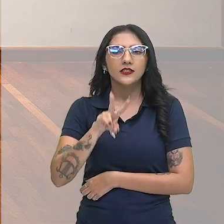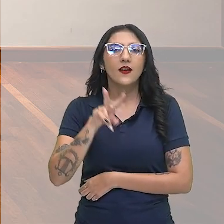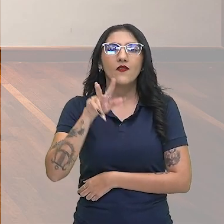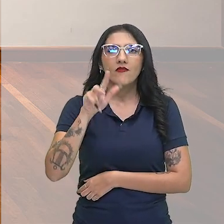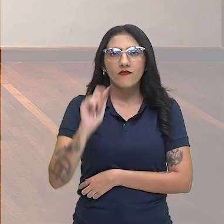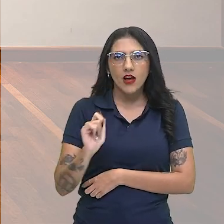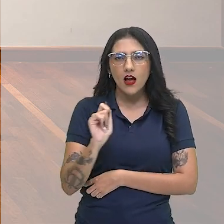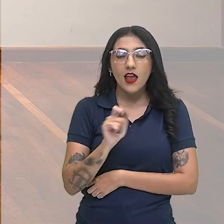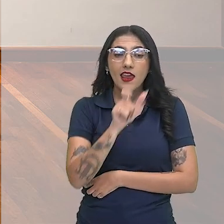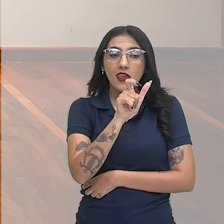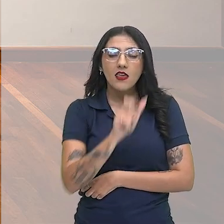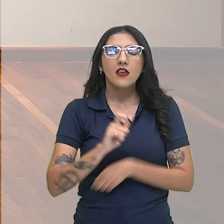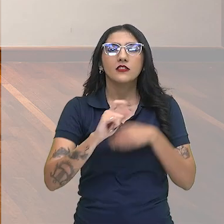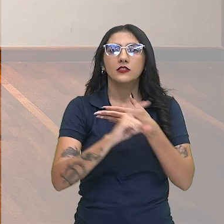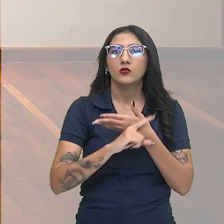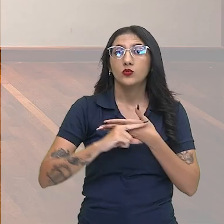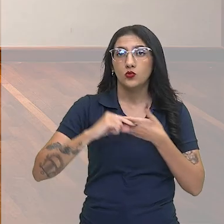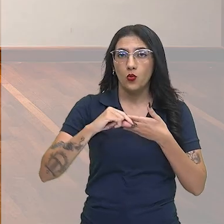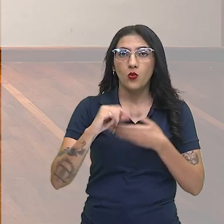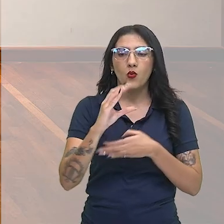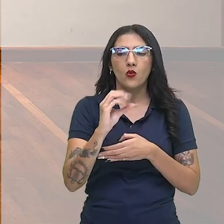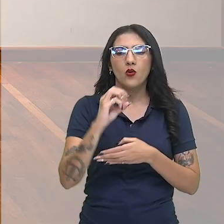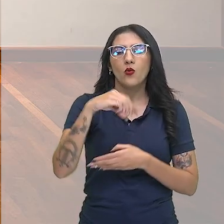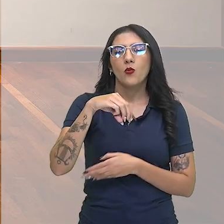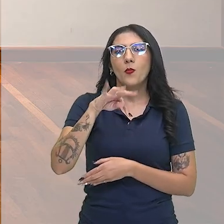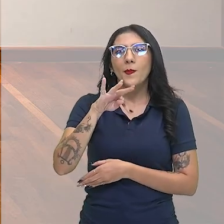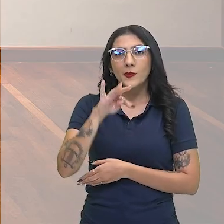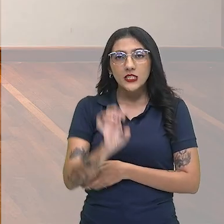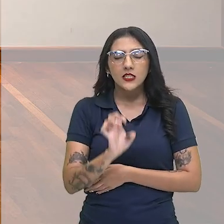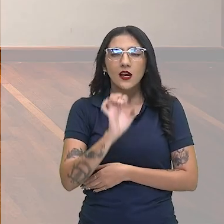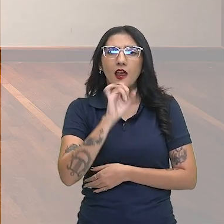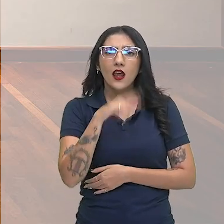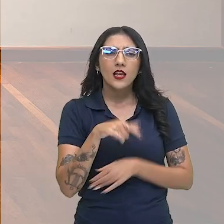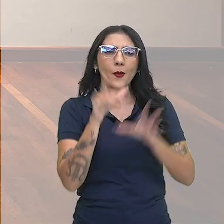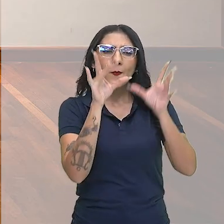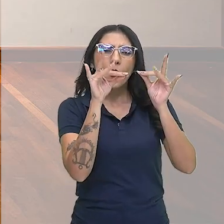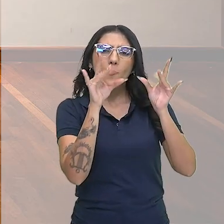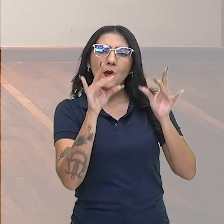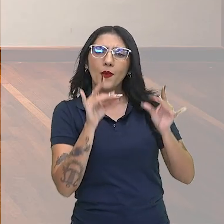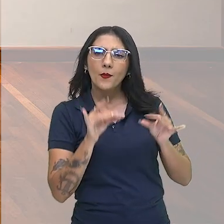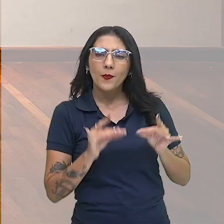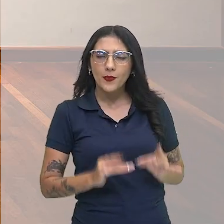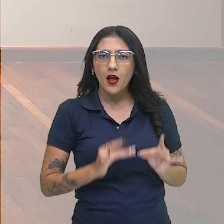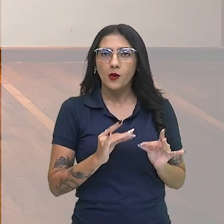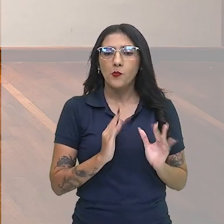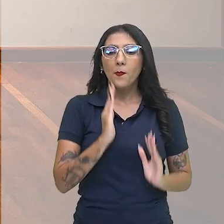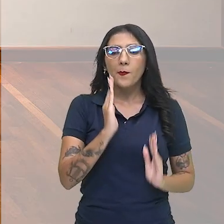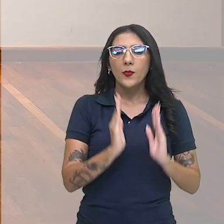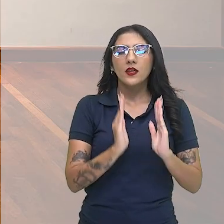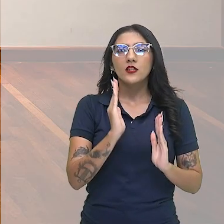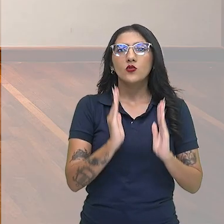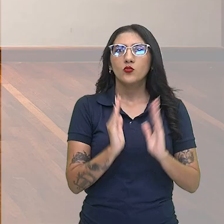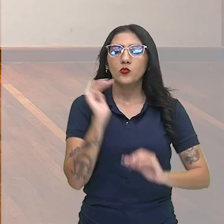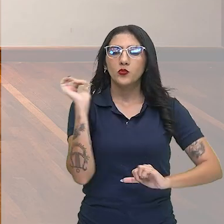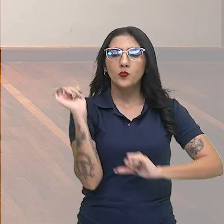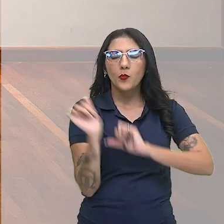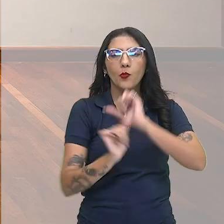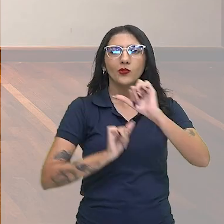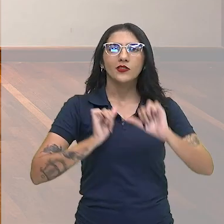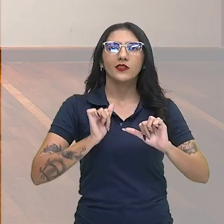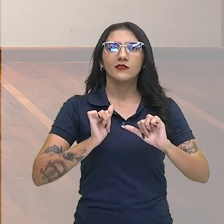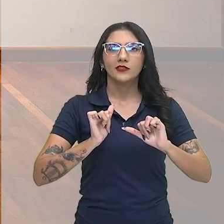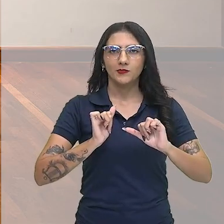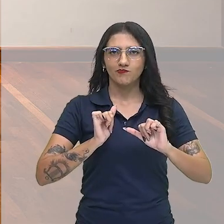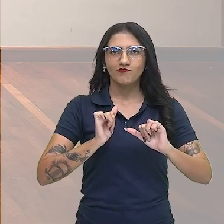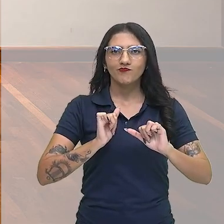Auguste Comte, ele vai descrever, né, a passagem aí da pré-modernidade à modernidade, né? Então, ele vai